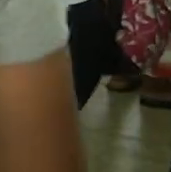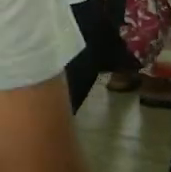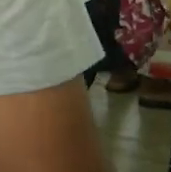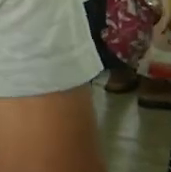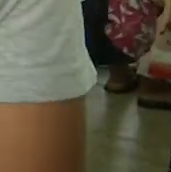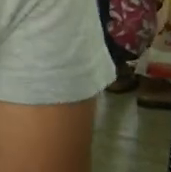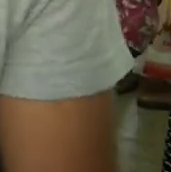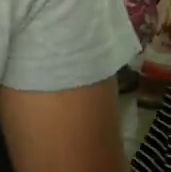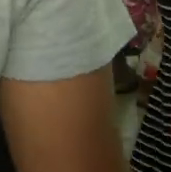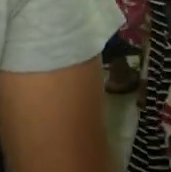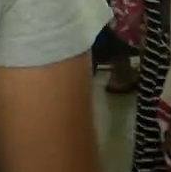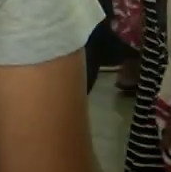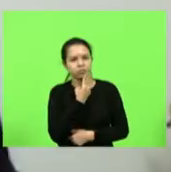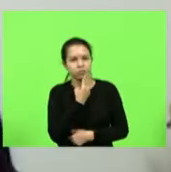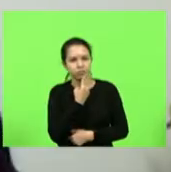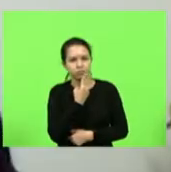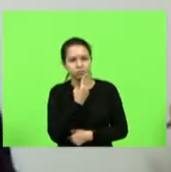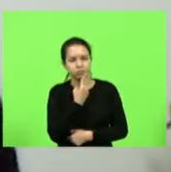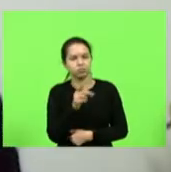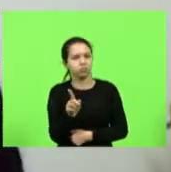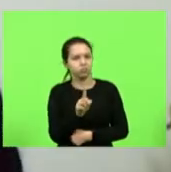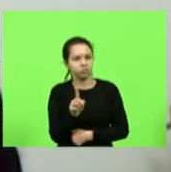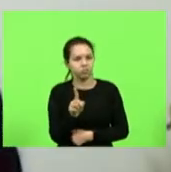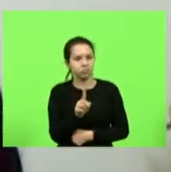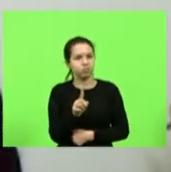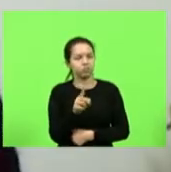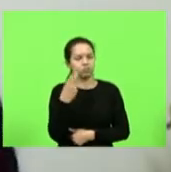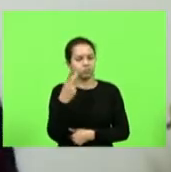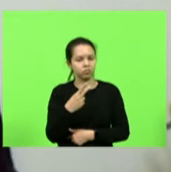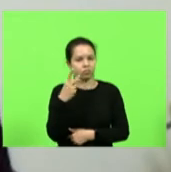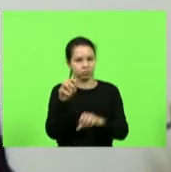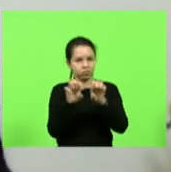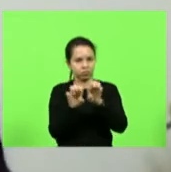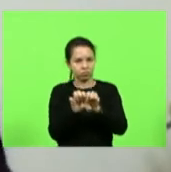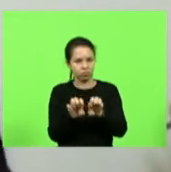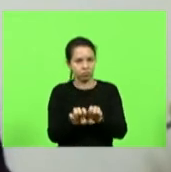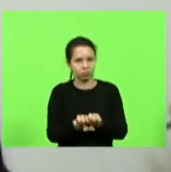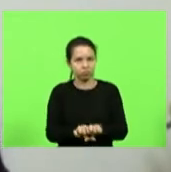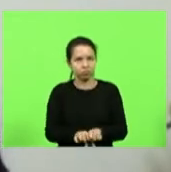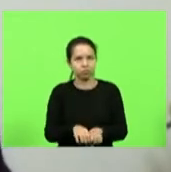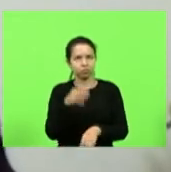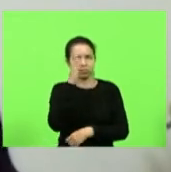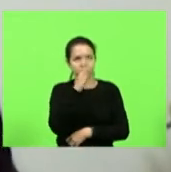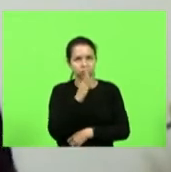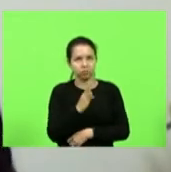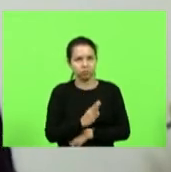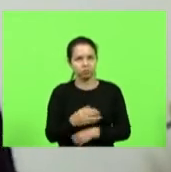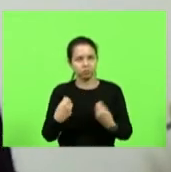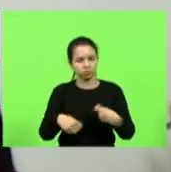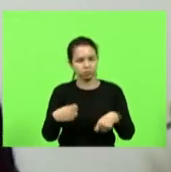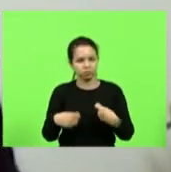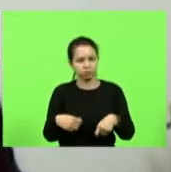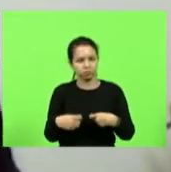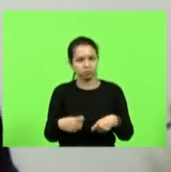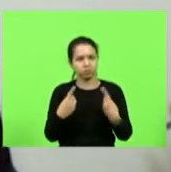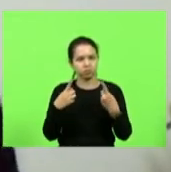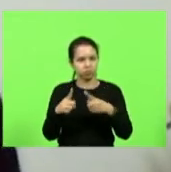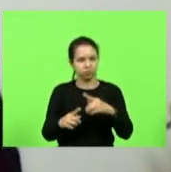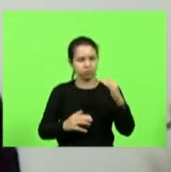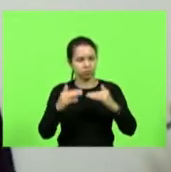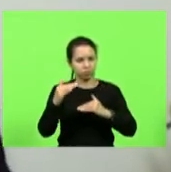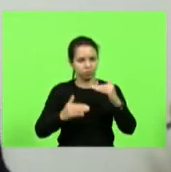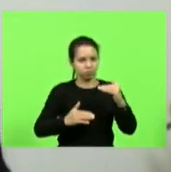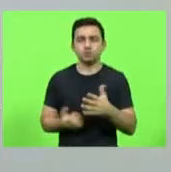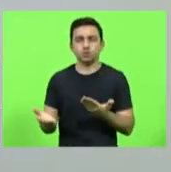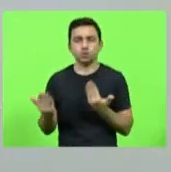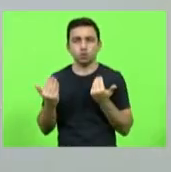da Criança e do Adolescente. Entre os encaminhamentos finais, foram listados a necessidade de regulamentação